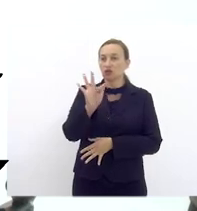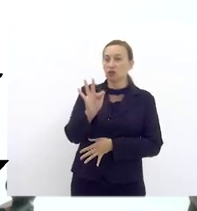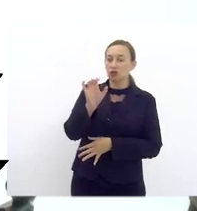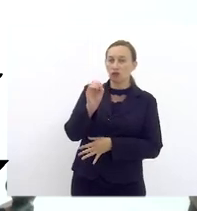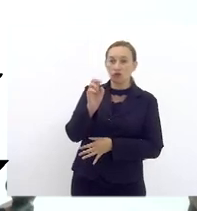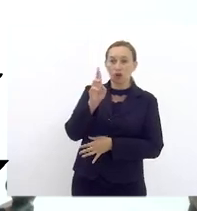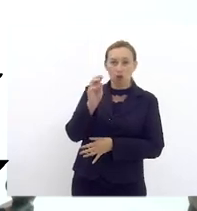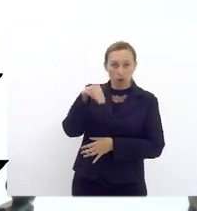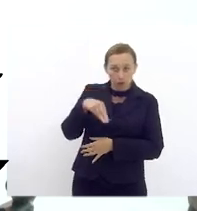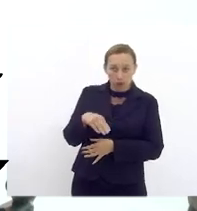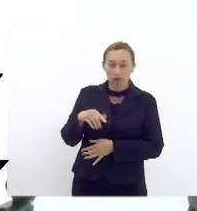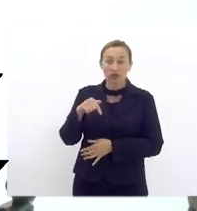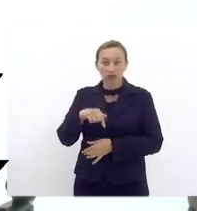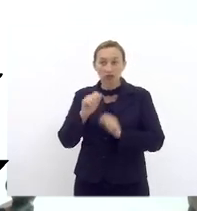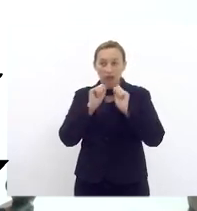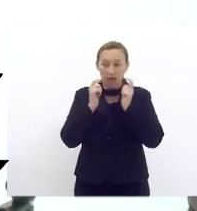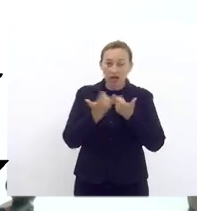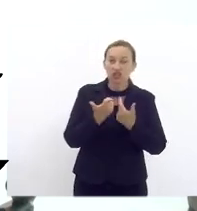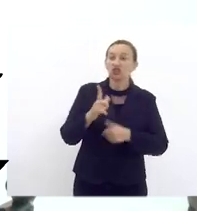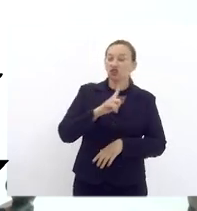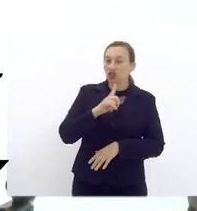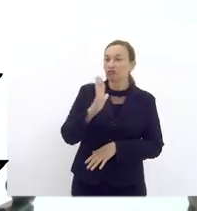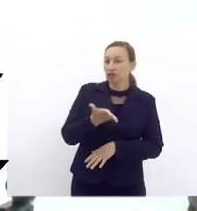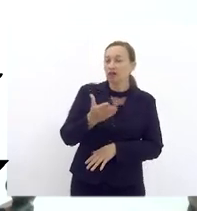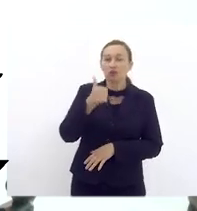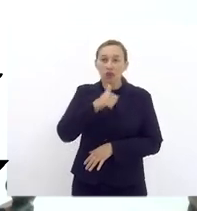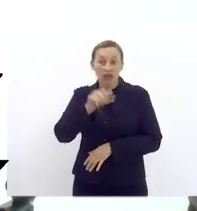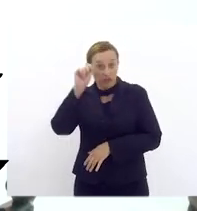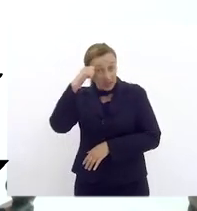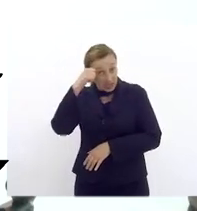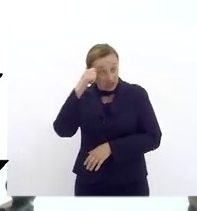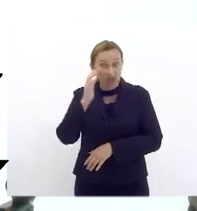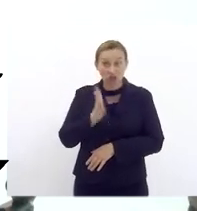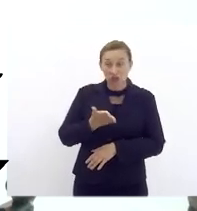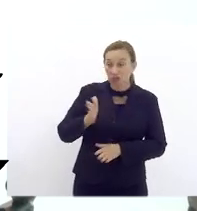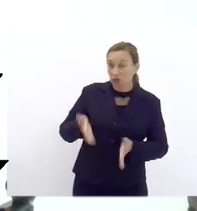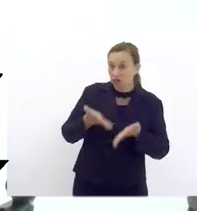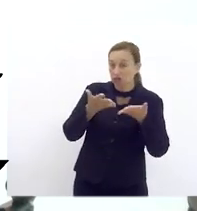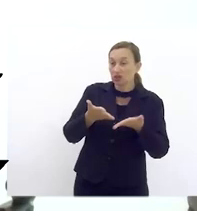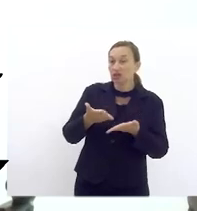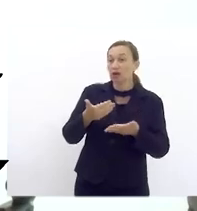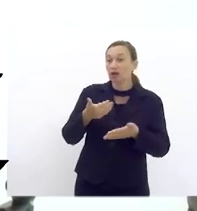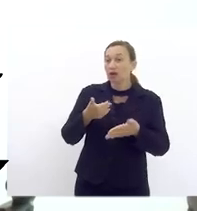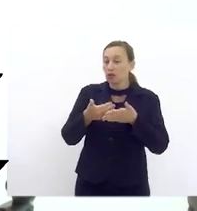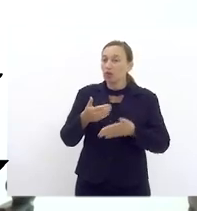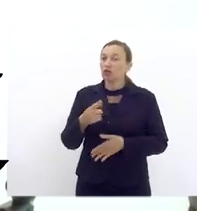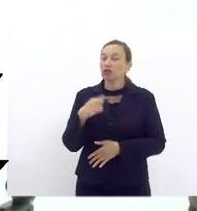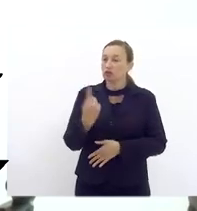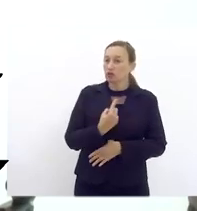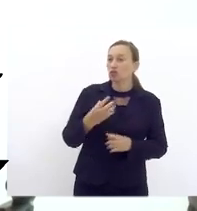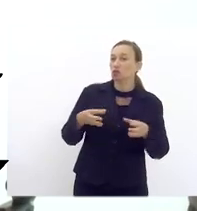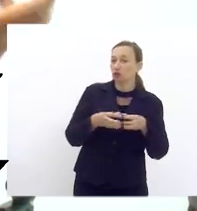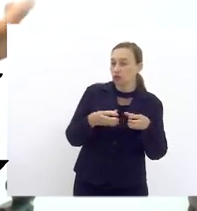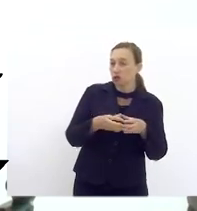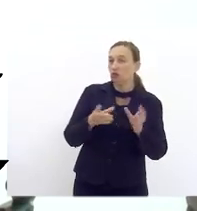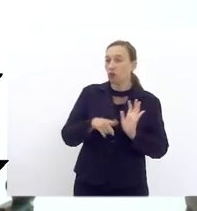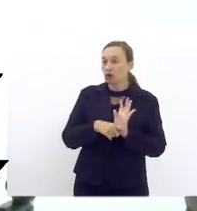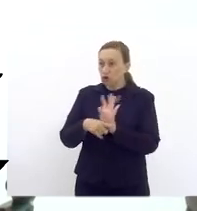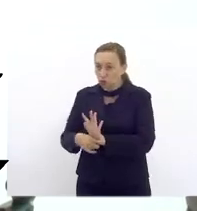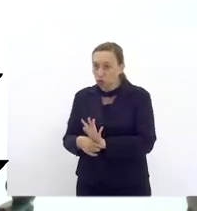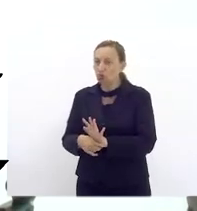permanentes aqui na alerj já existe o Fórum de mulheres negras que é uma iniciativa muito próxima à nossa comissão e a gente ajuda